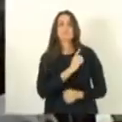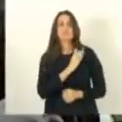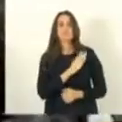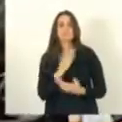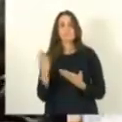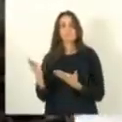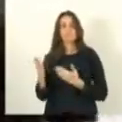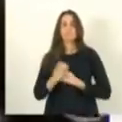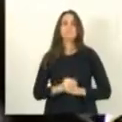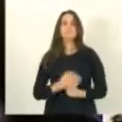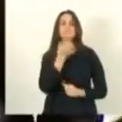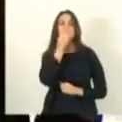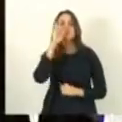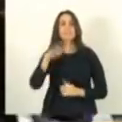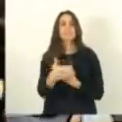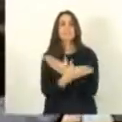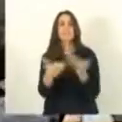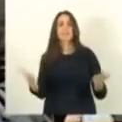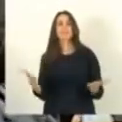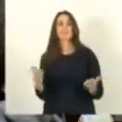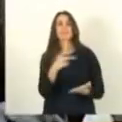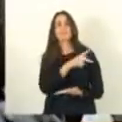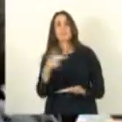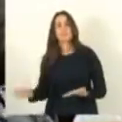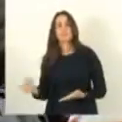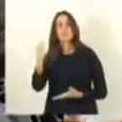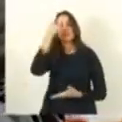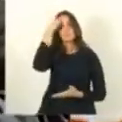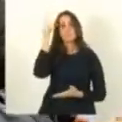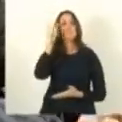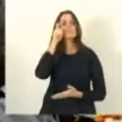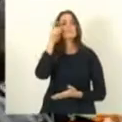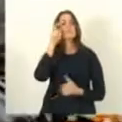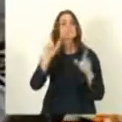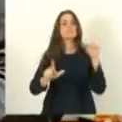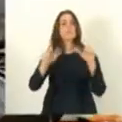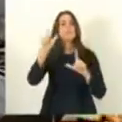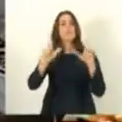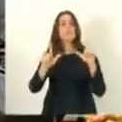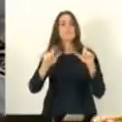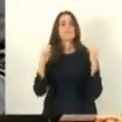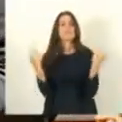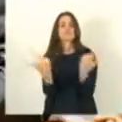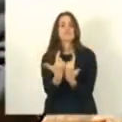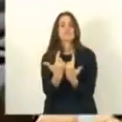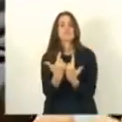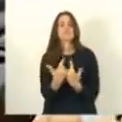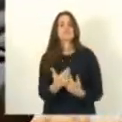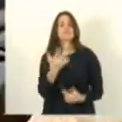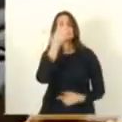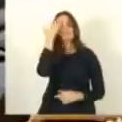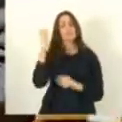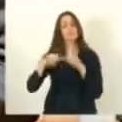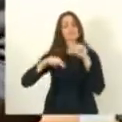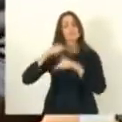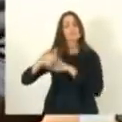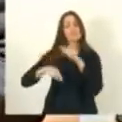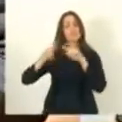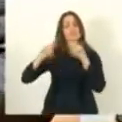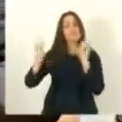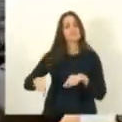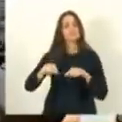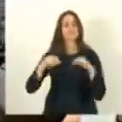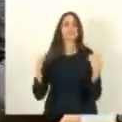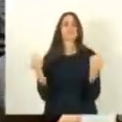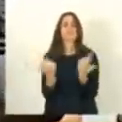tarde, presidente. Boa tarde, senhores deputados e deputadas, todos que nos assistem pela TV, a Assembleia, aos servidores dessa casa. Presidente, eu